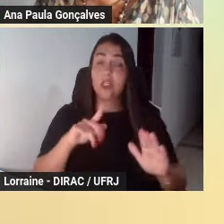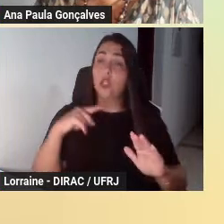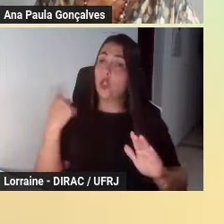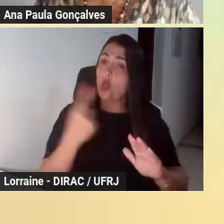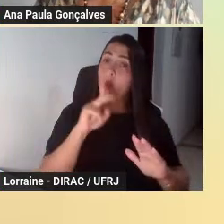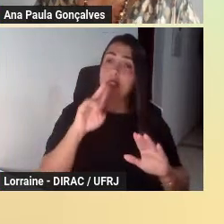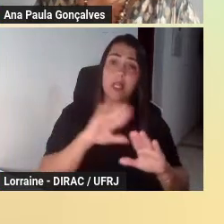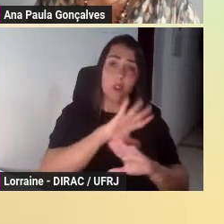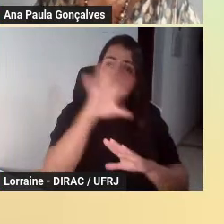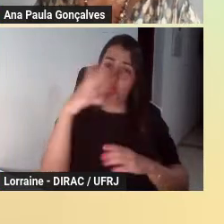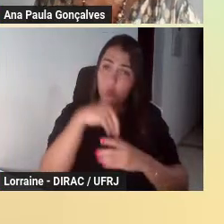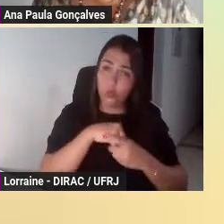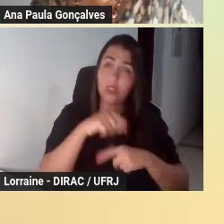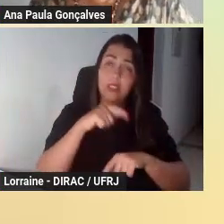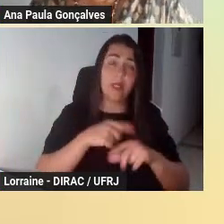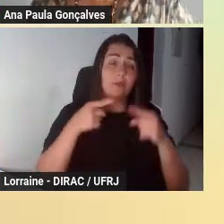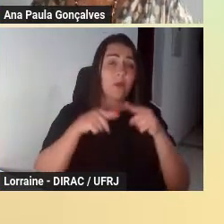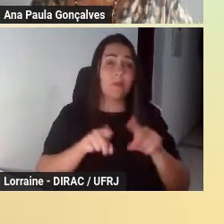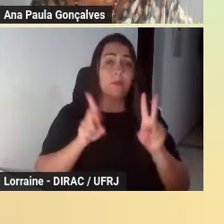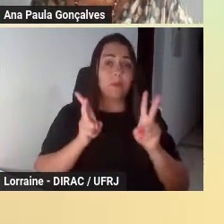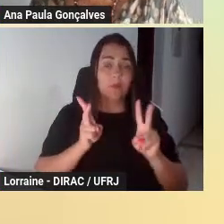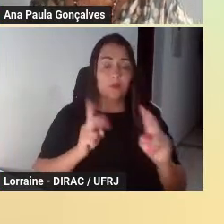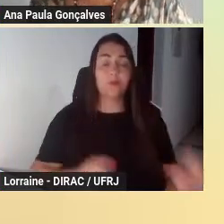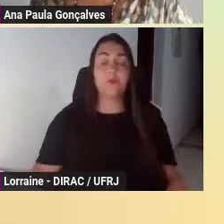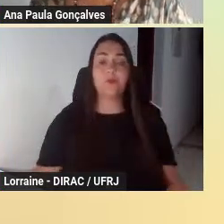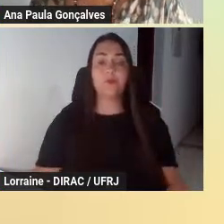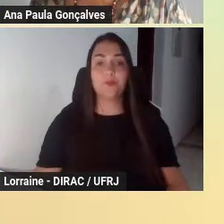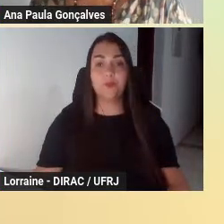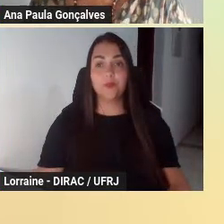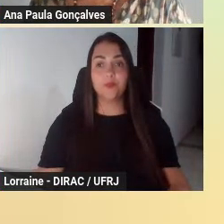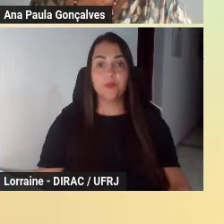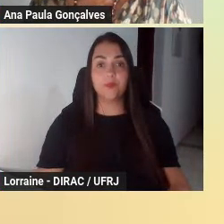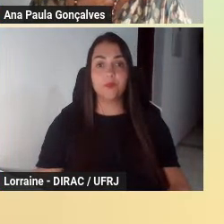mesmo tempo. Né? Pode avançar.